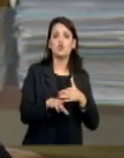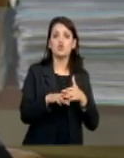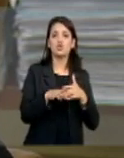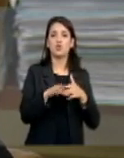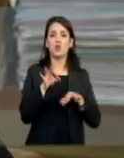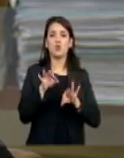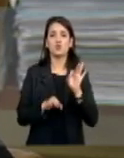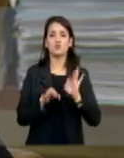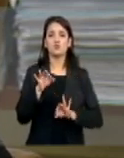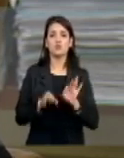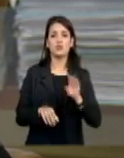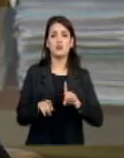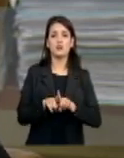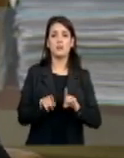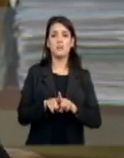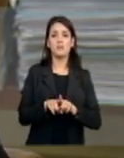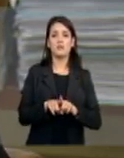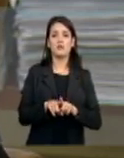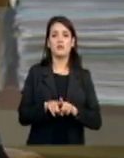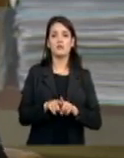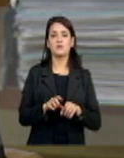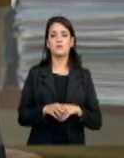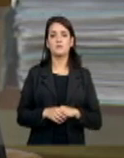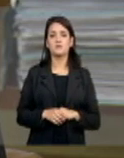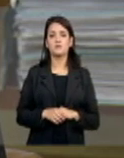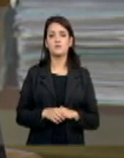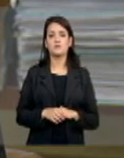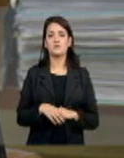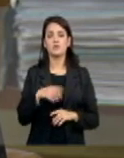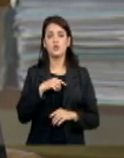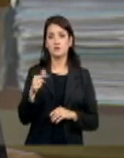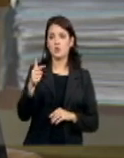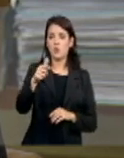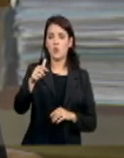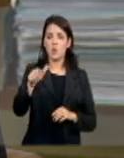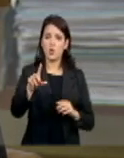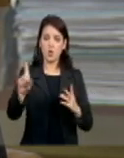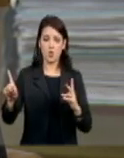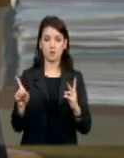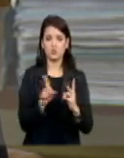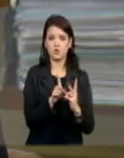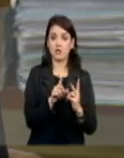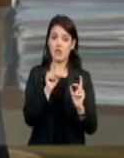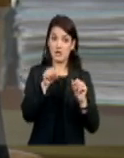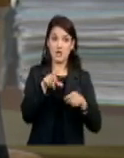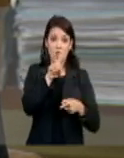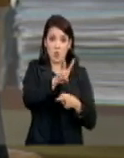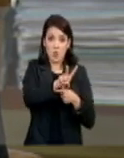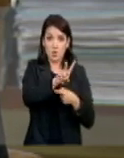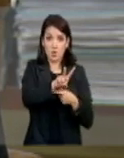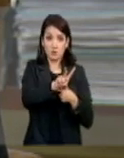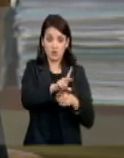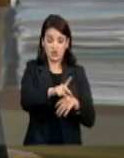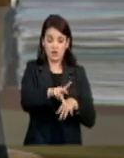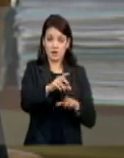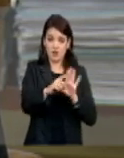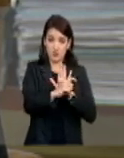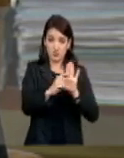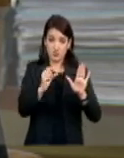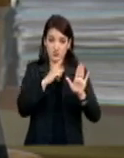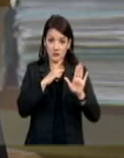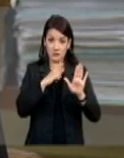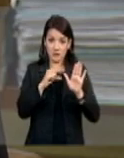da ter se tá o que põe em destaque o sentido tutelar da cláusula inscrita no